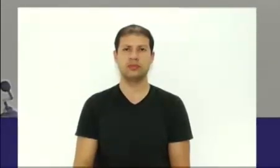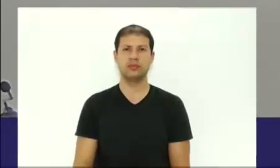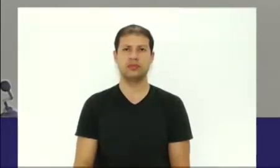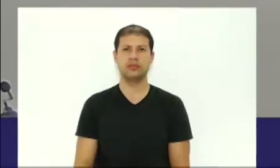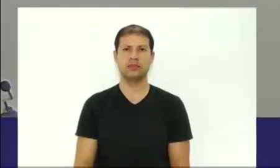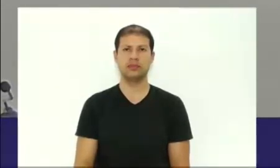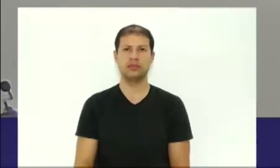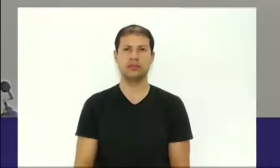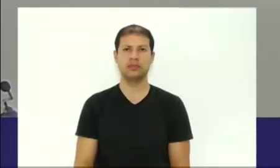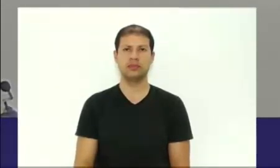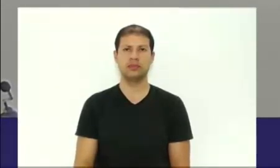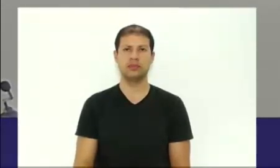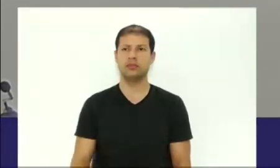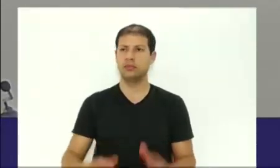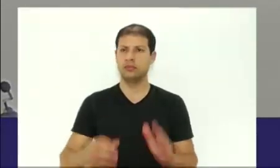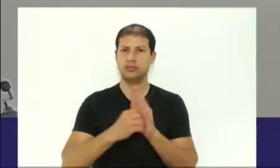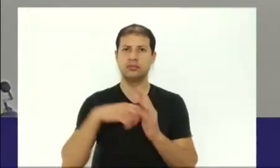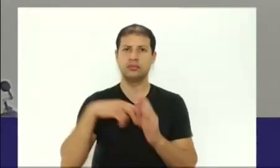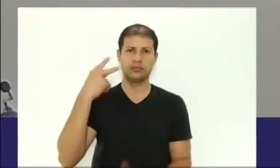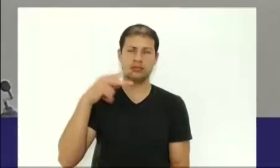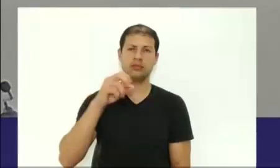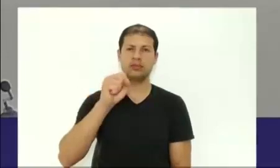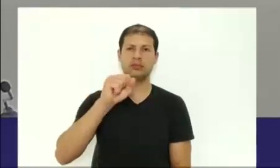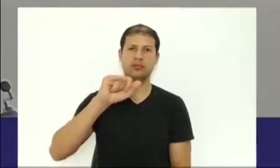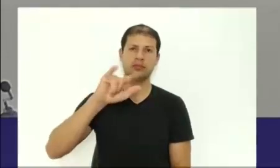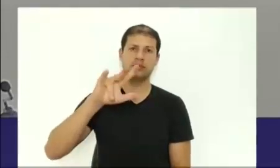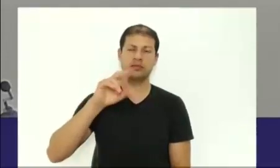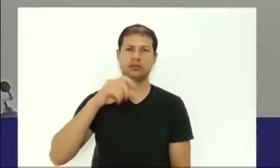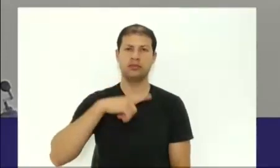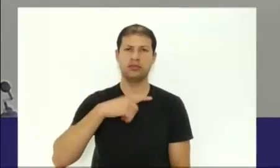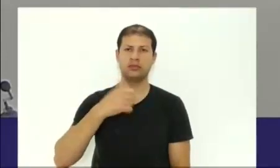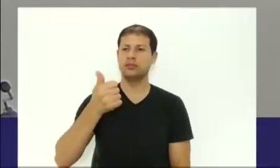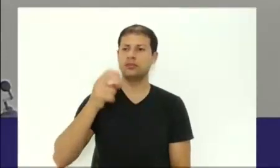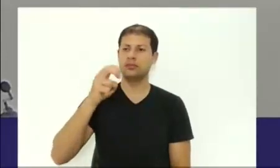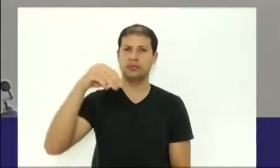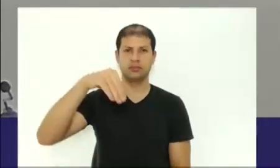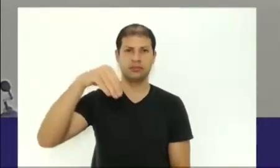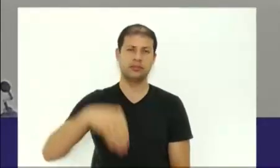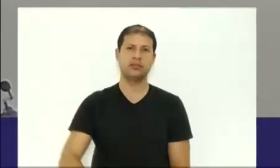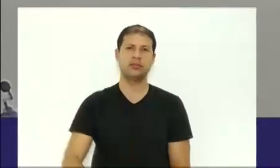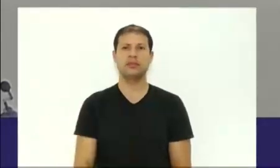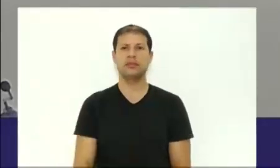Está escrito o vereador Silvio dos Santos. Tem 15 minutos.